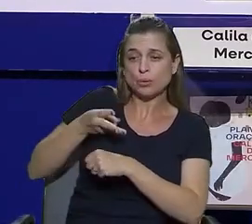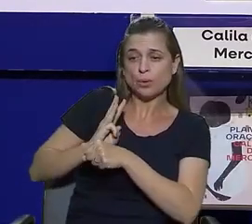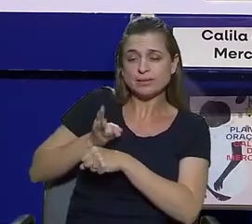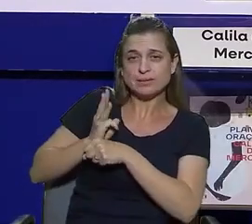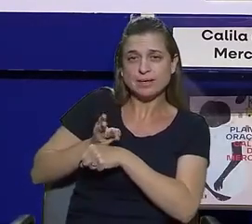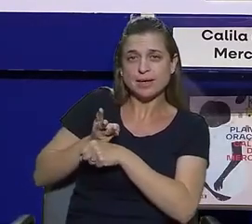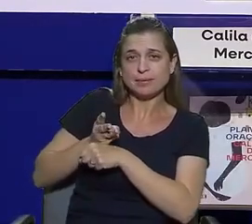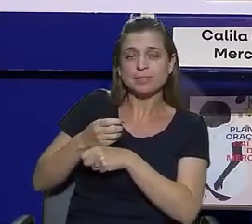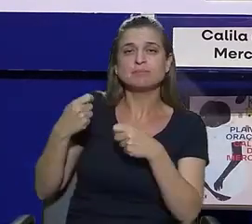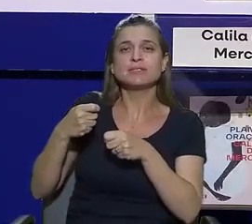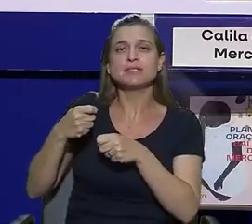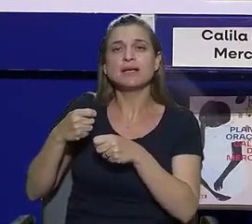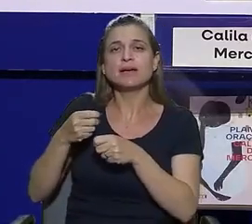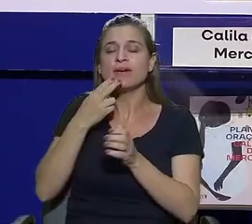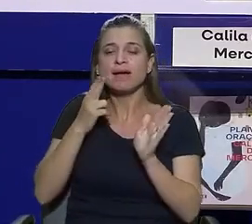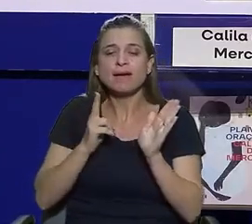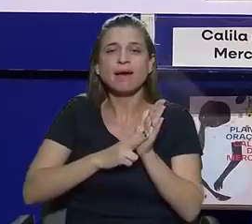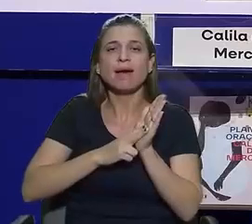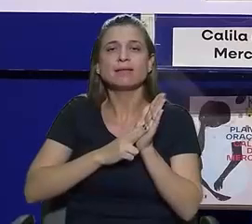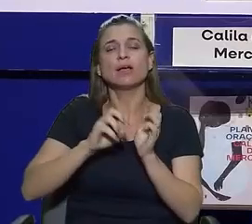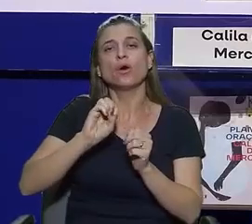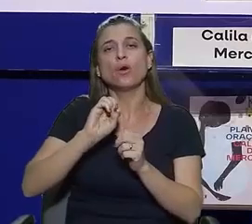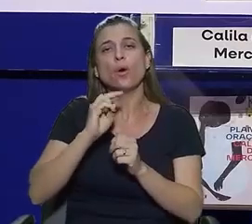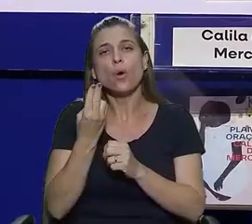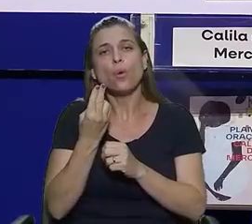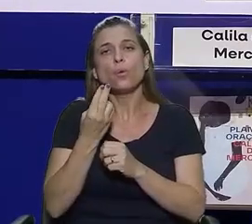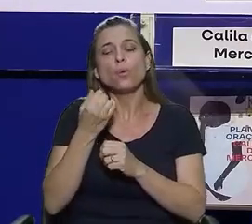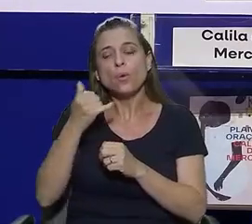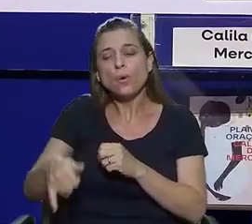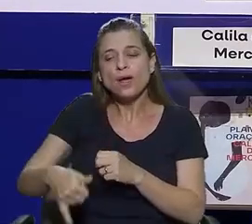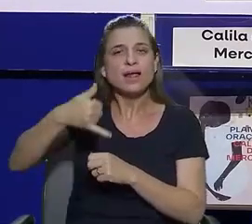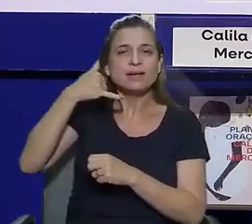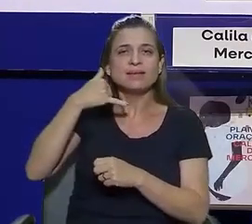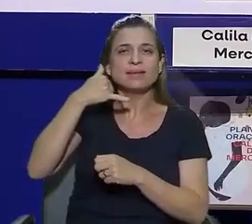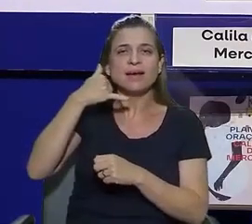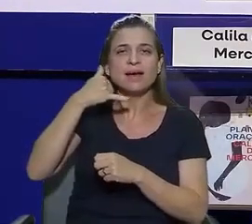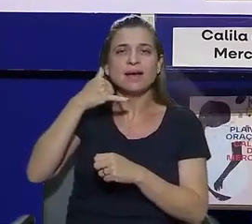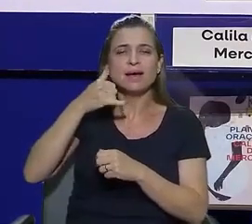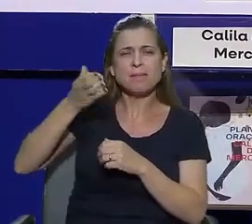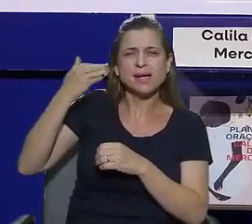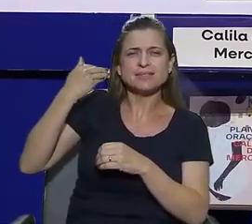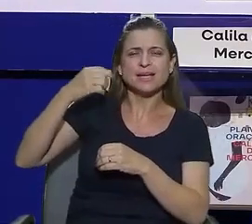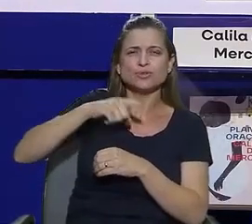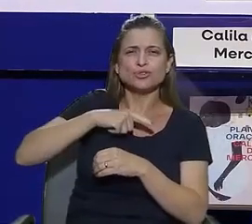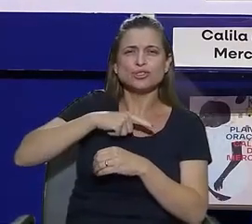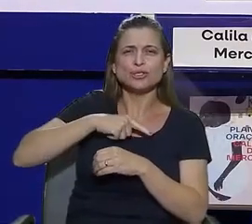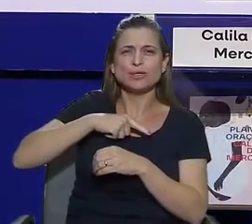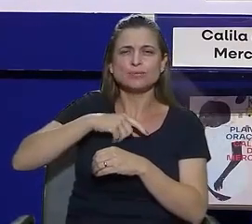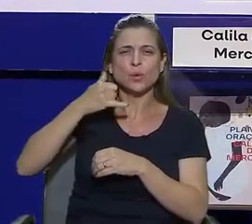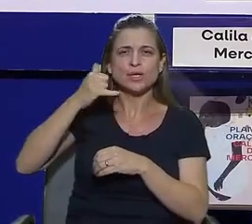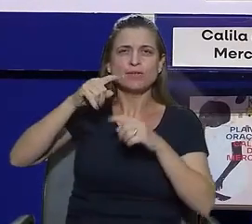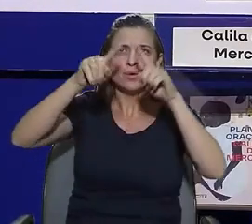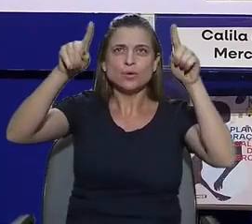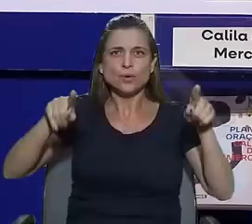carta ou ligar, para quem aí é antigo, a gente ligava com aquelas fichas de orelhão e só dava